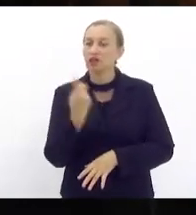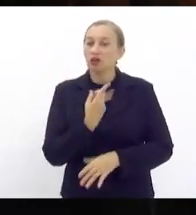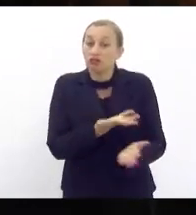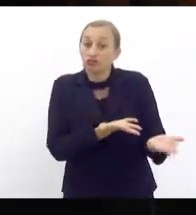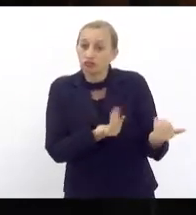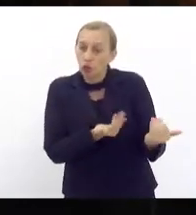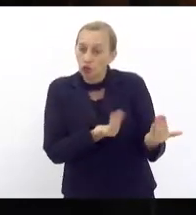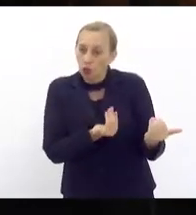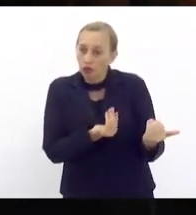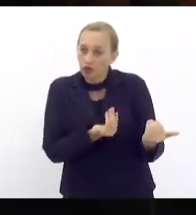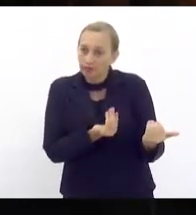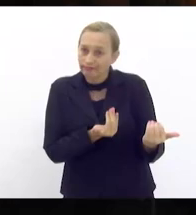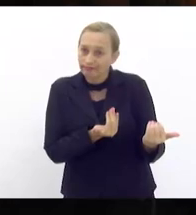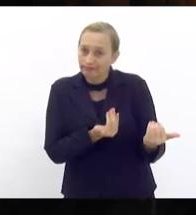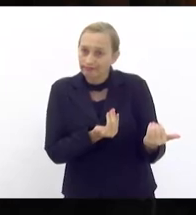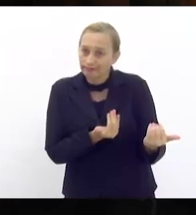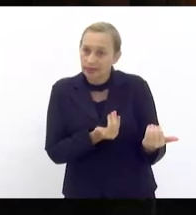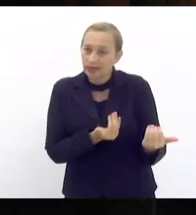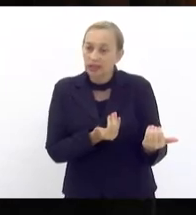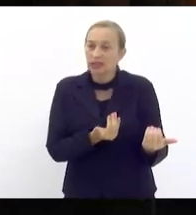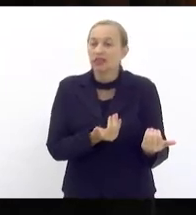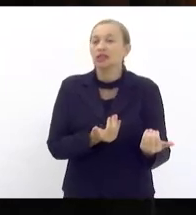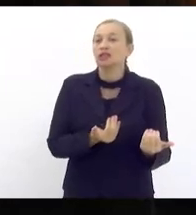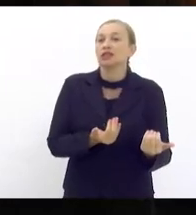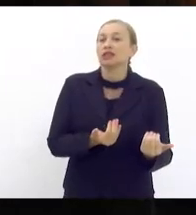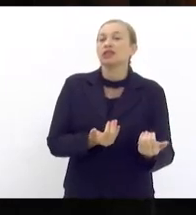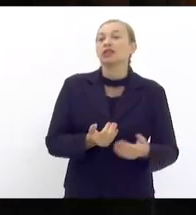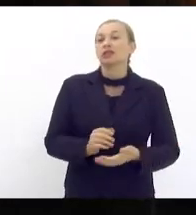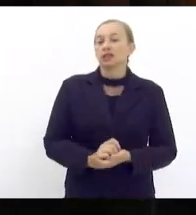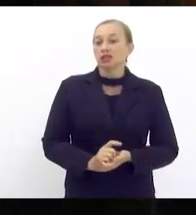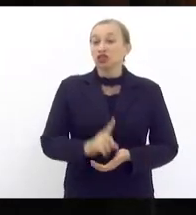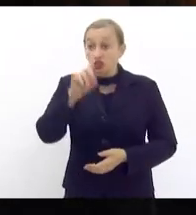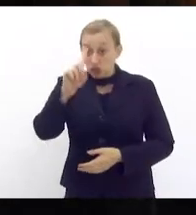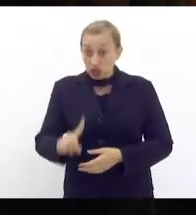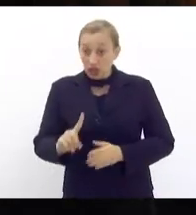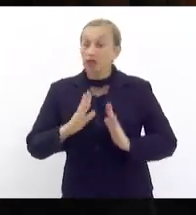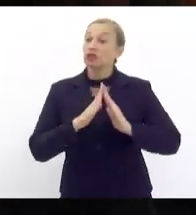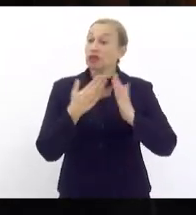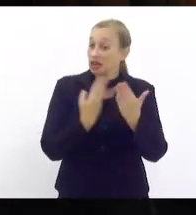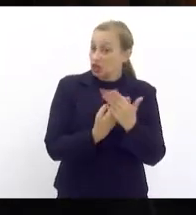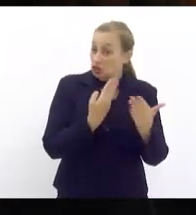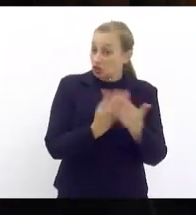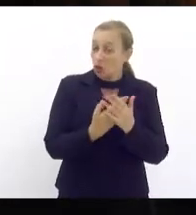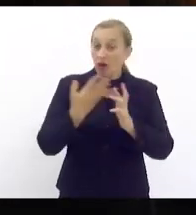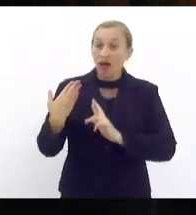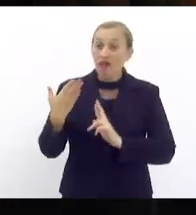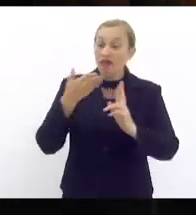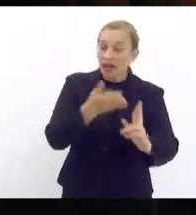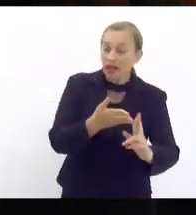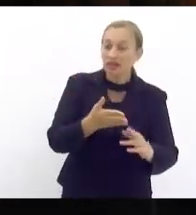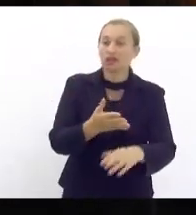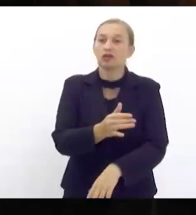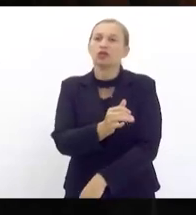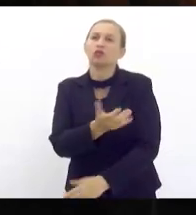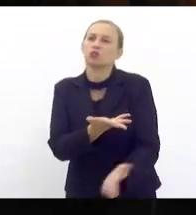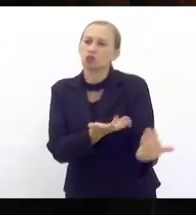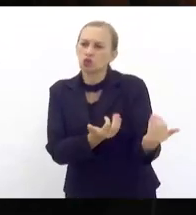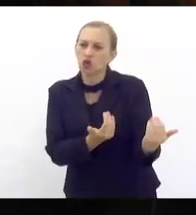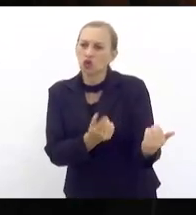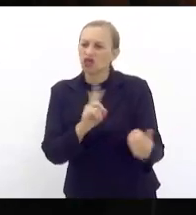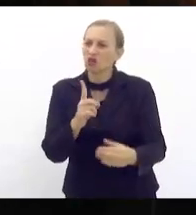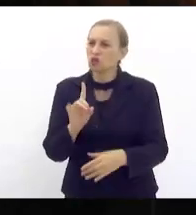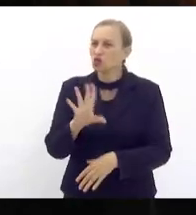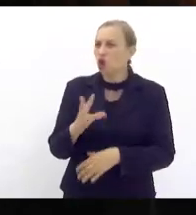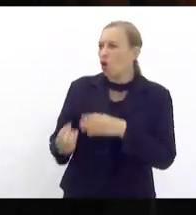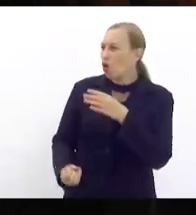jovens e garantir uma comunidade escolar que seja referência para esse jovem não Reproduzir